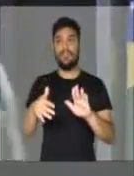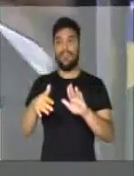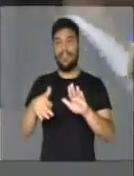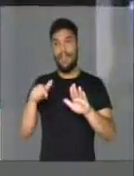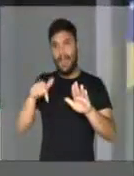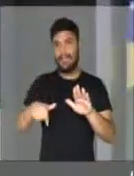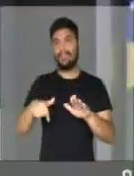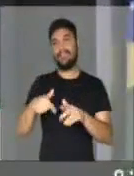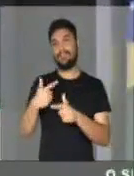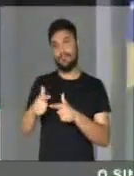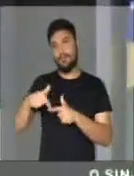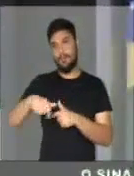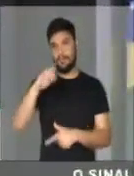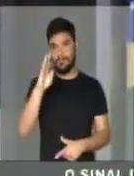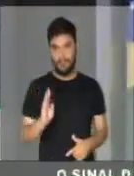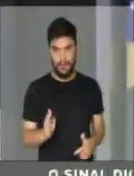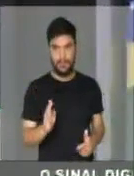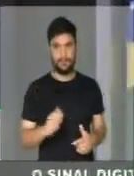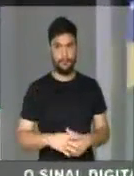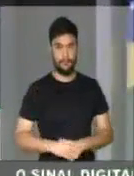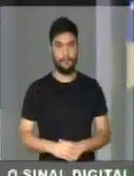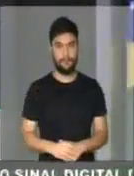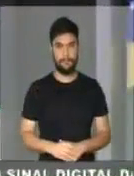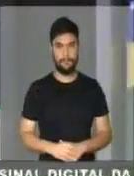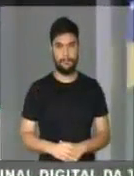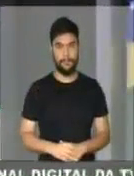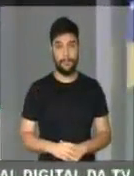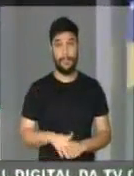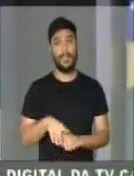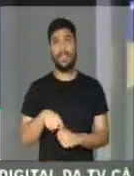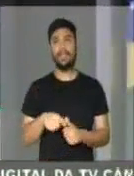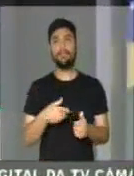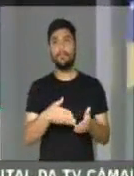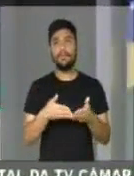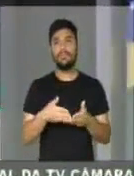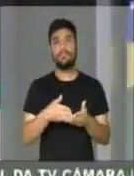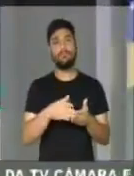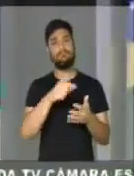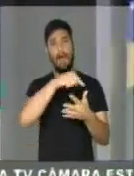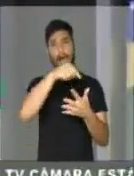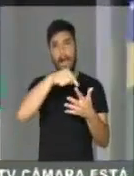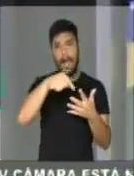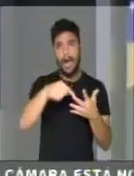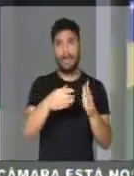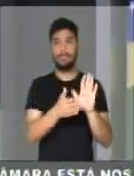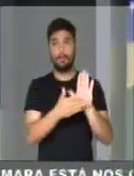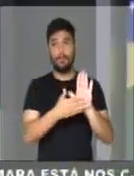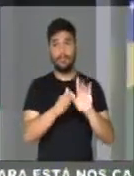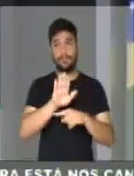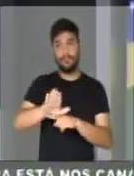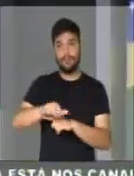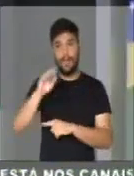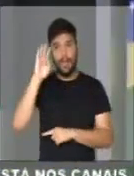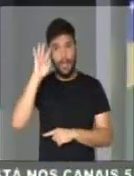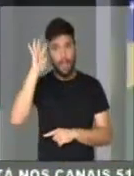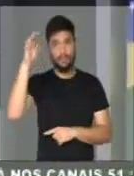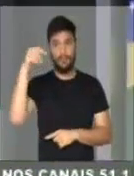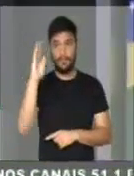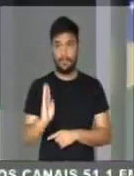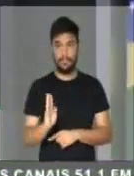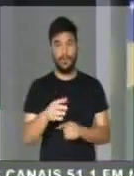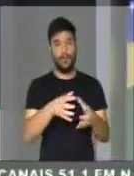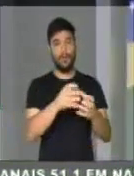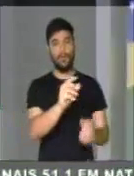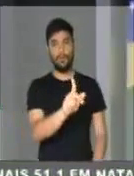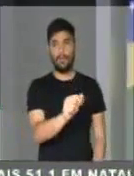o atendimento às correlatas recomendações do grupo. A implementação dessas medidas no Brasil passou a ser